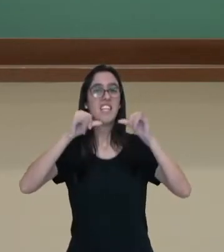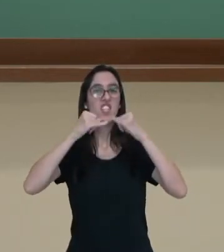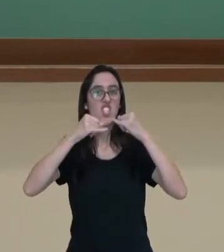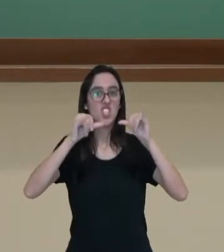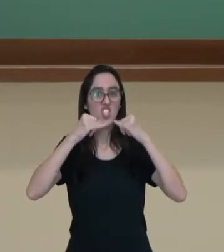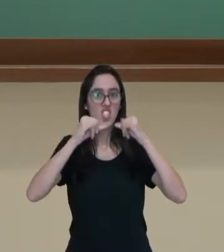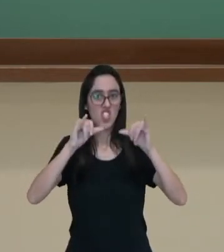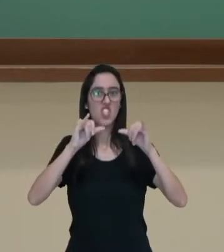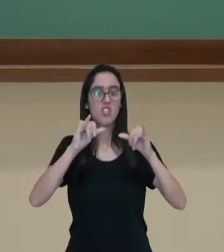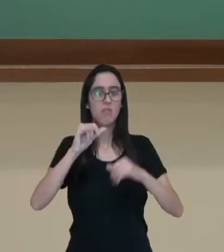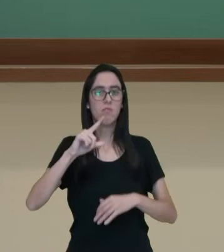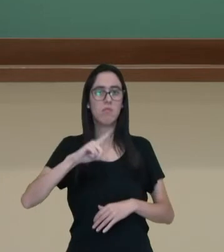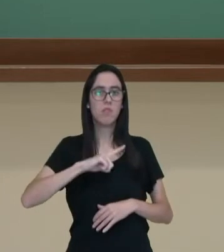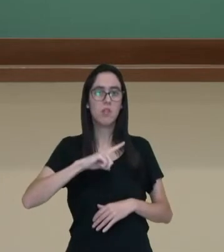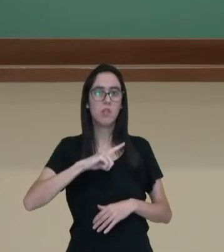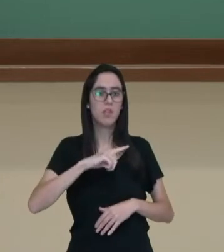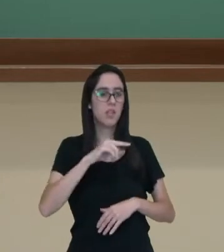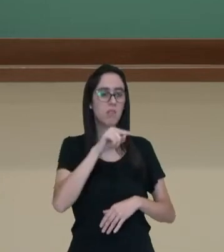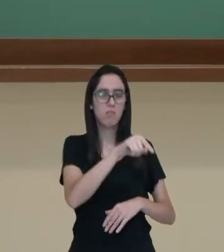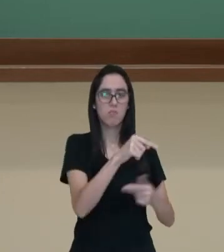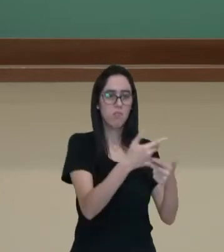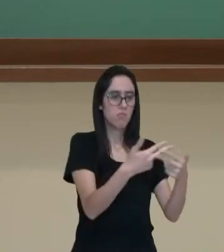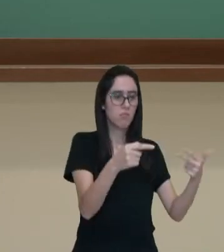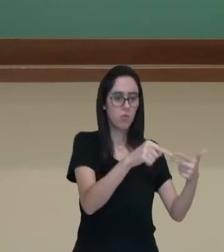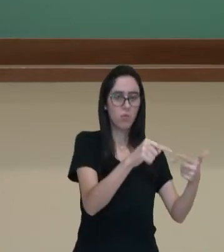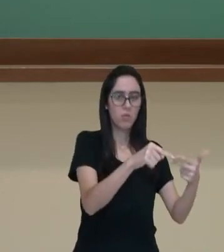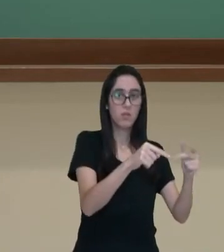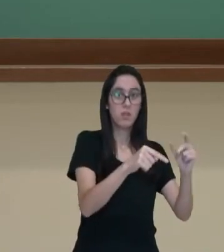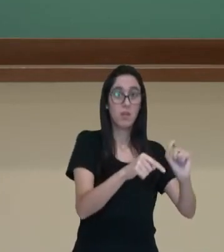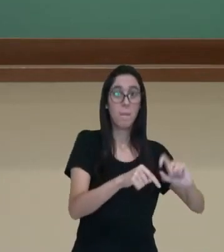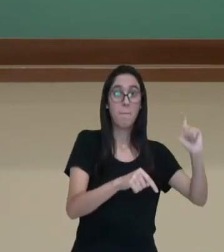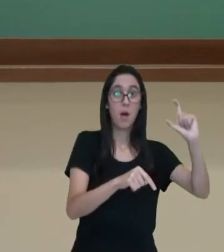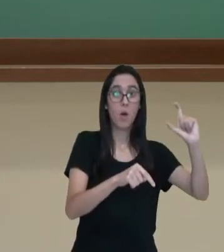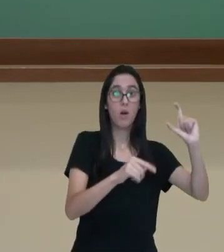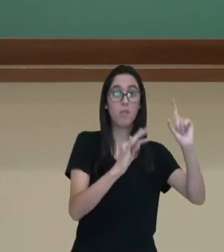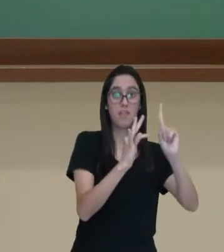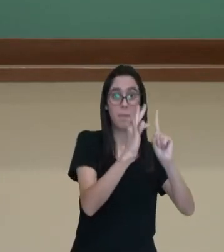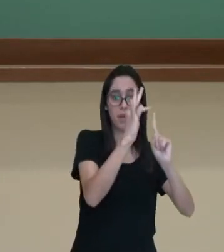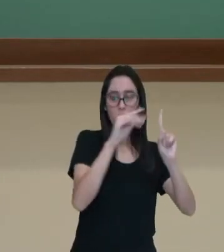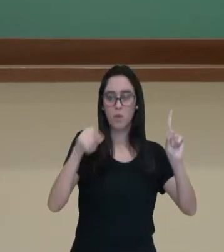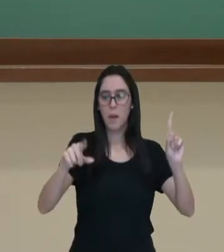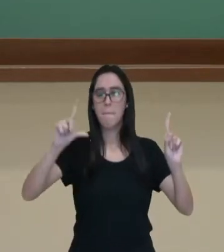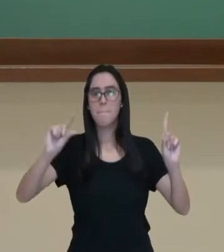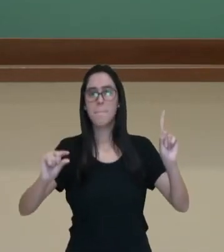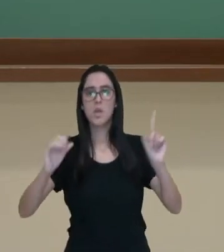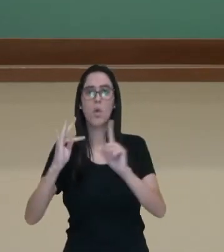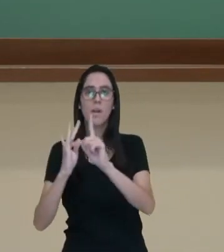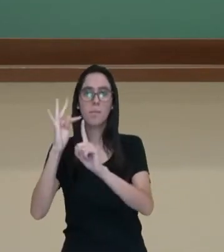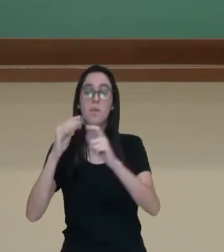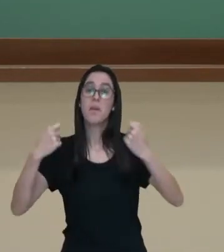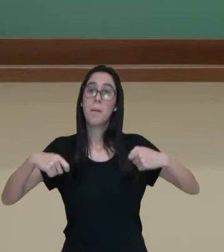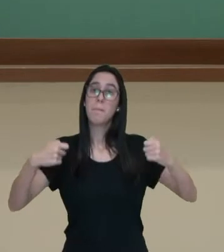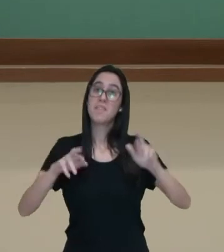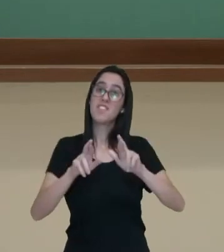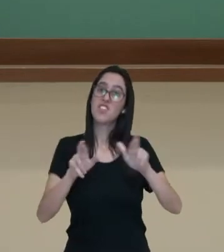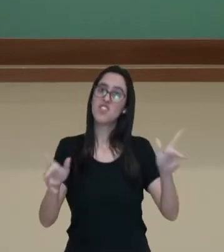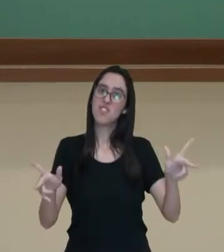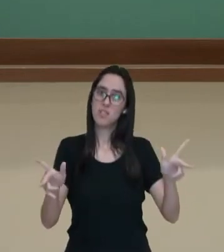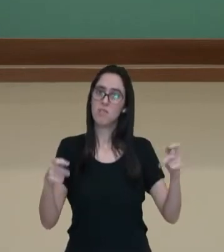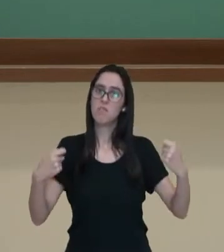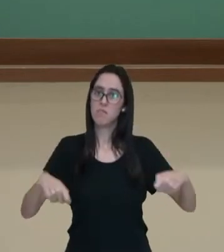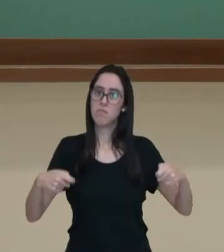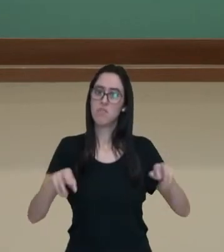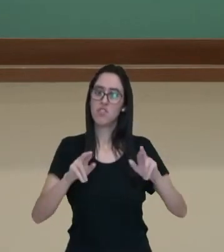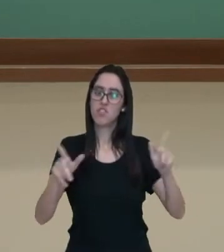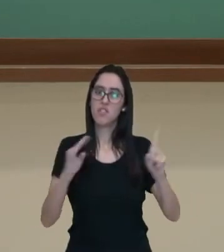de maior para outro de menor temperatura. Tem que haver diferença de temperatura entre os corpos.